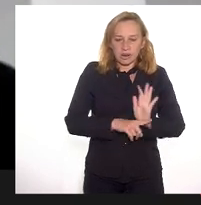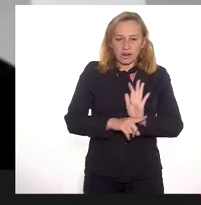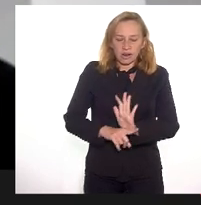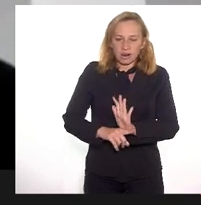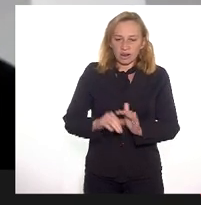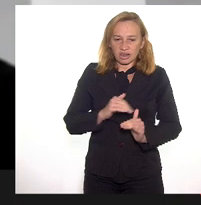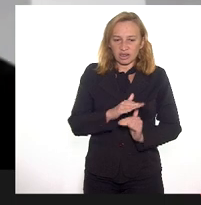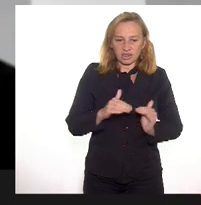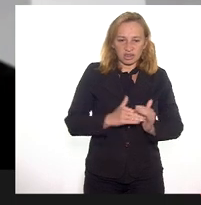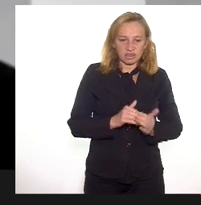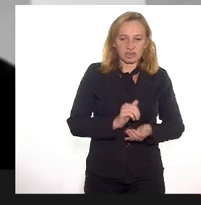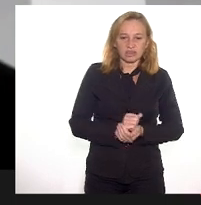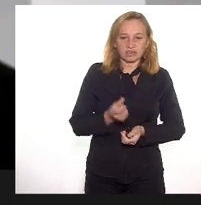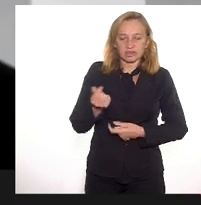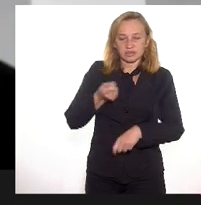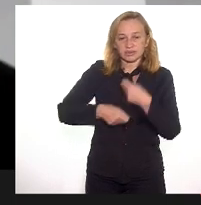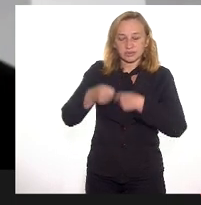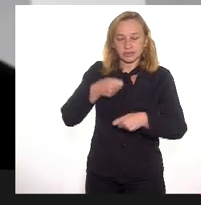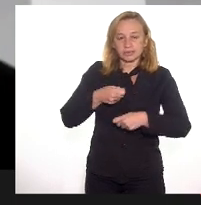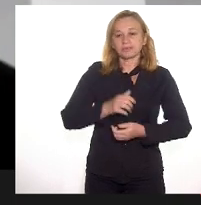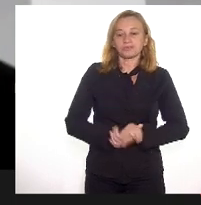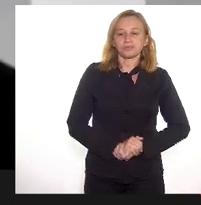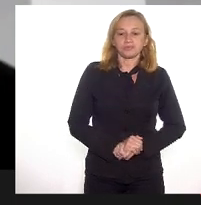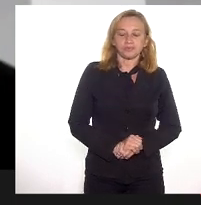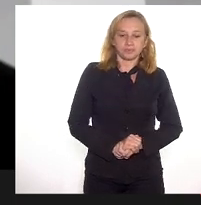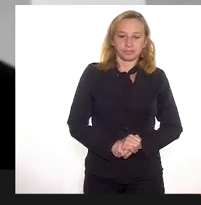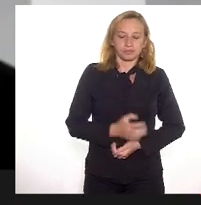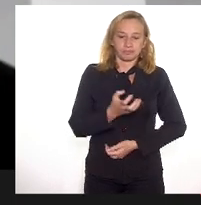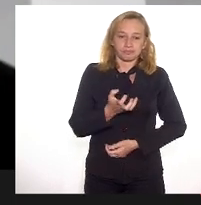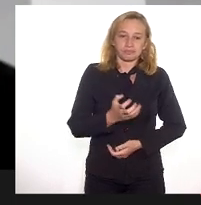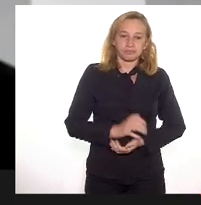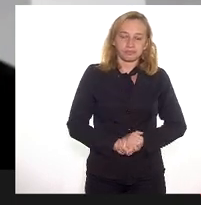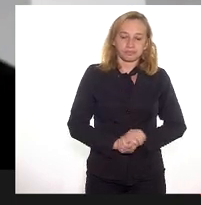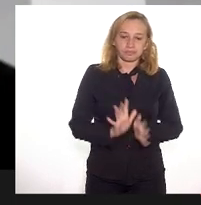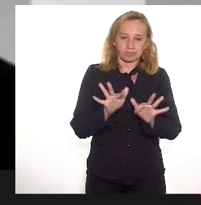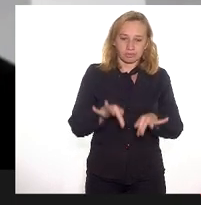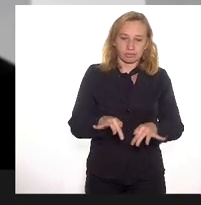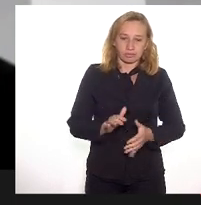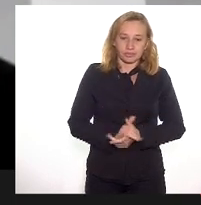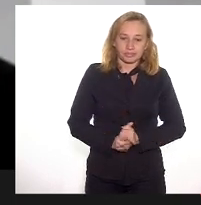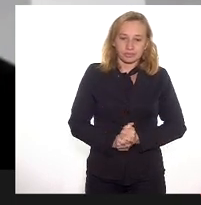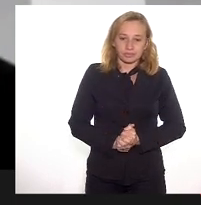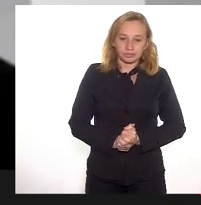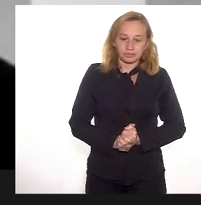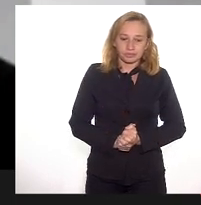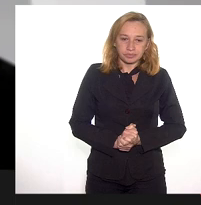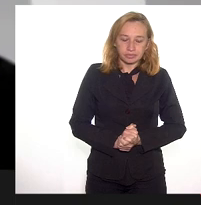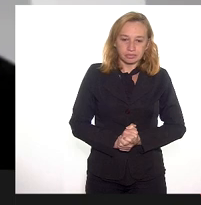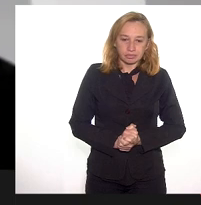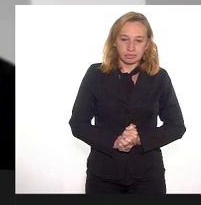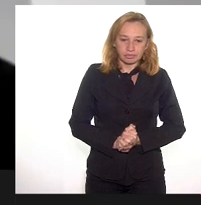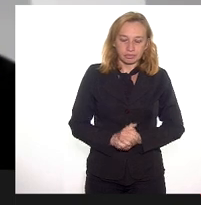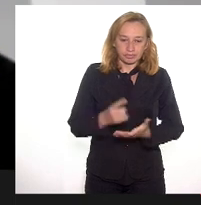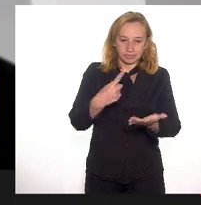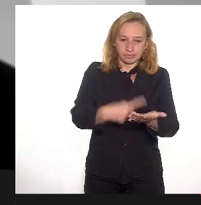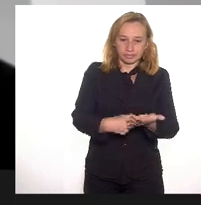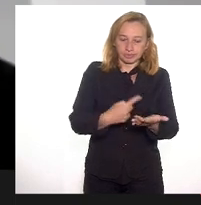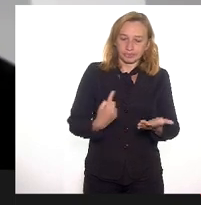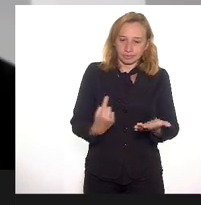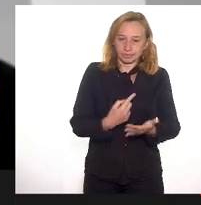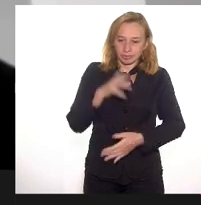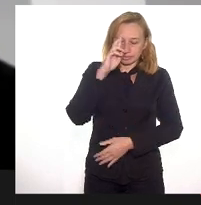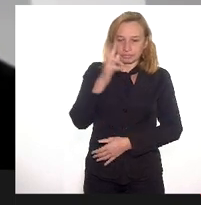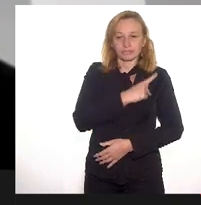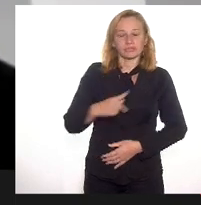maiores da economia fluminense e quero finalizar expressando o nosso compromisso, presidente